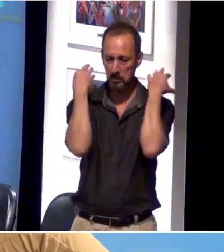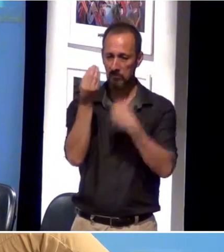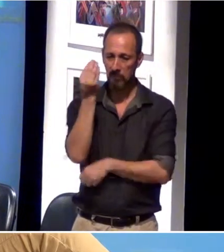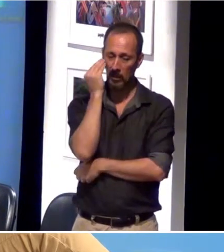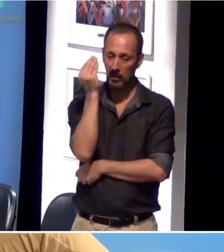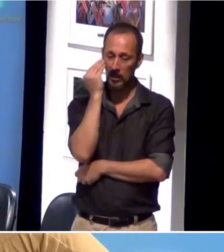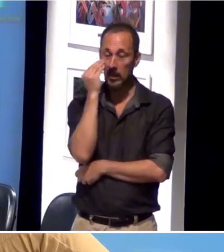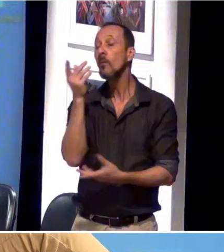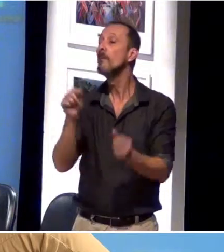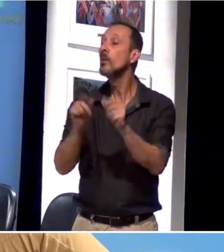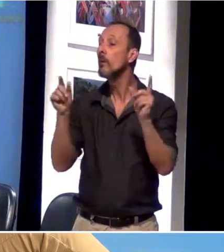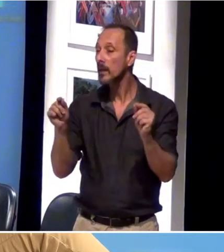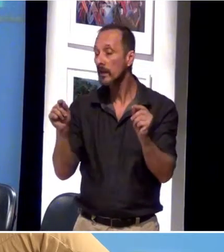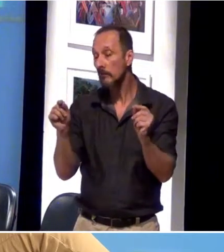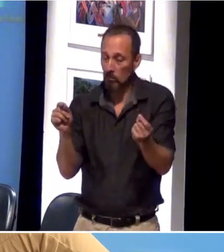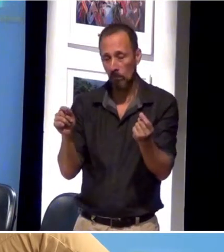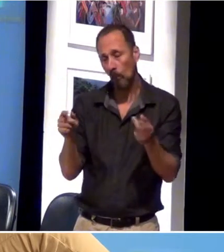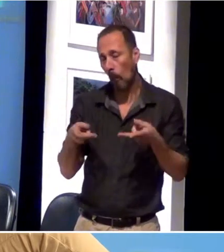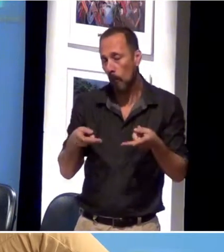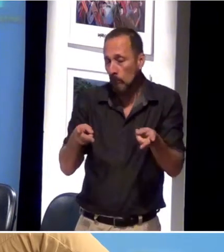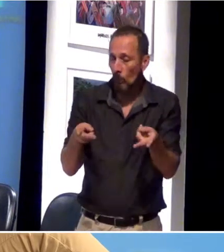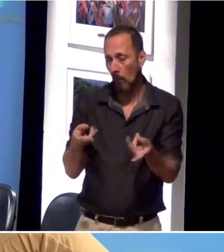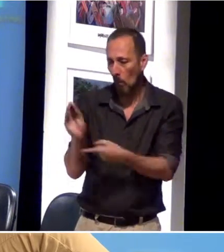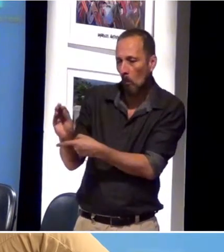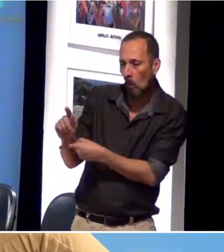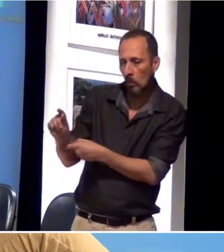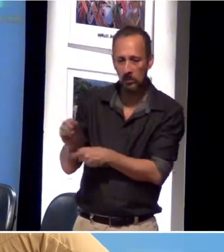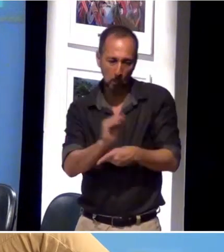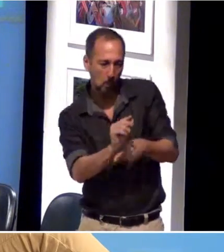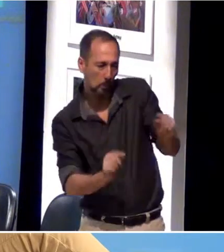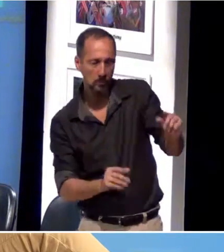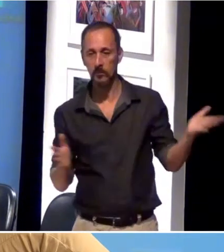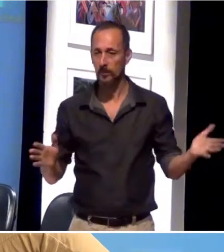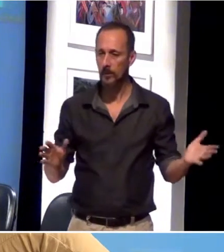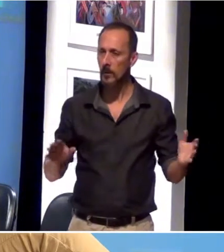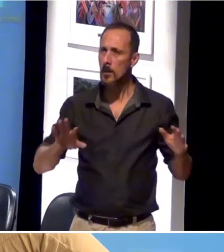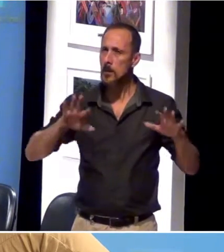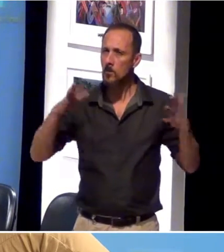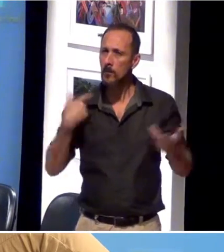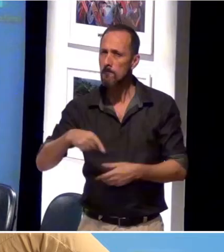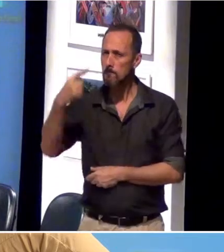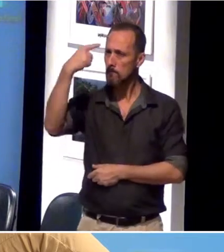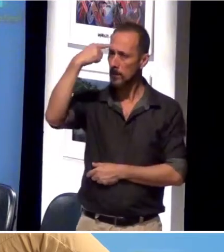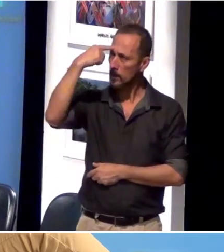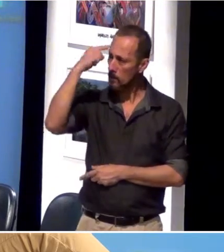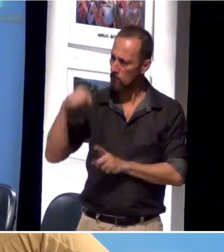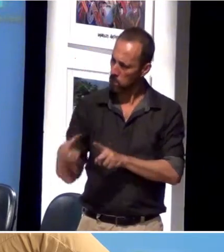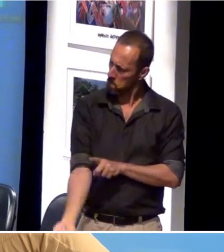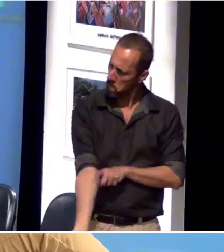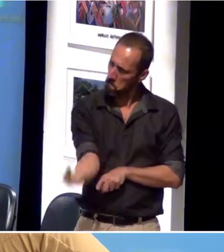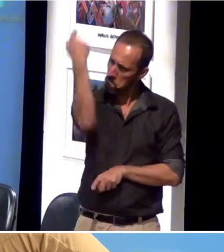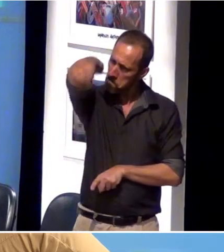tentamos lidar com a situação como ela está. Quando a gente traz esse olhar histórico e pega o Código